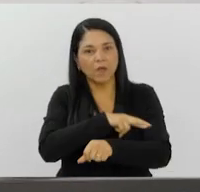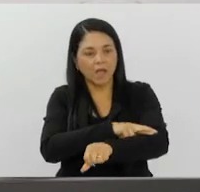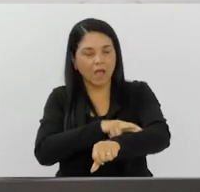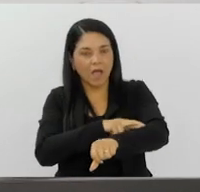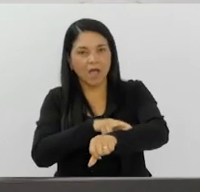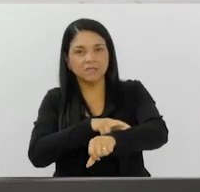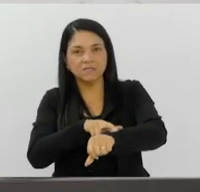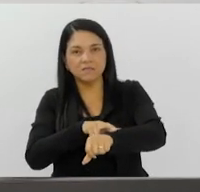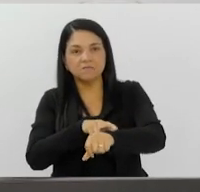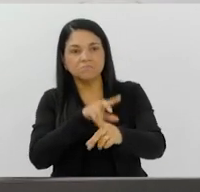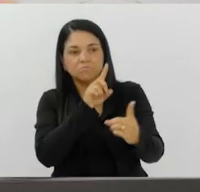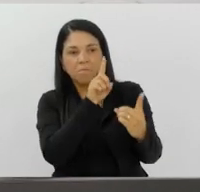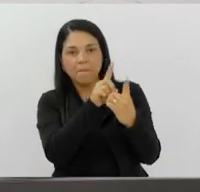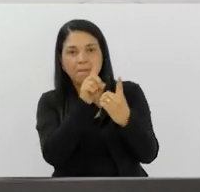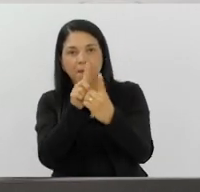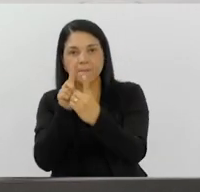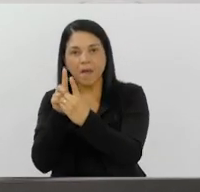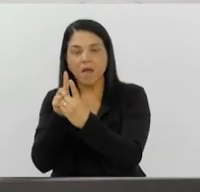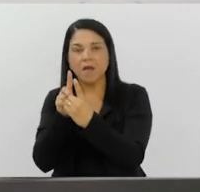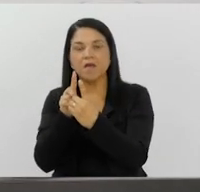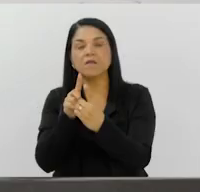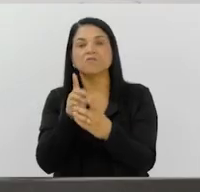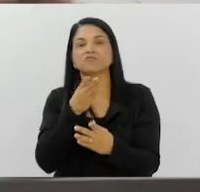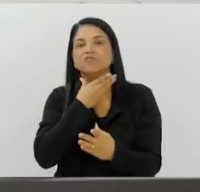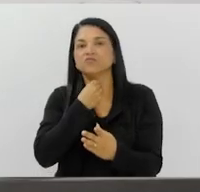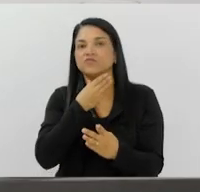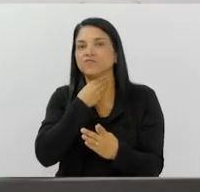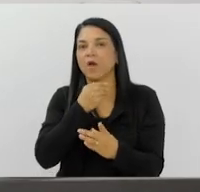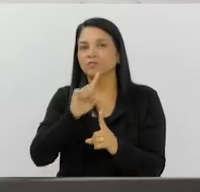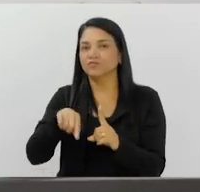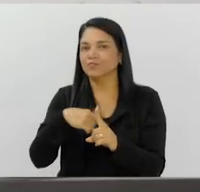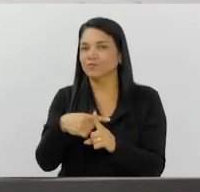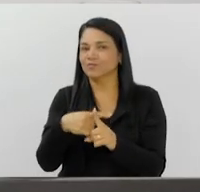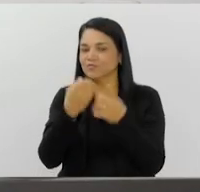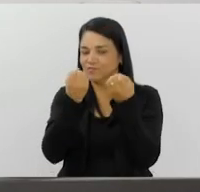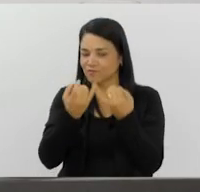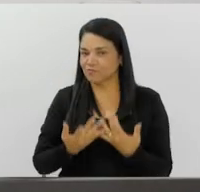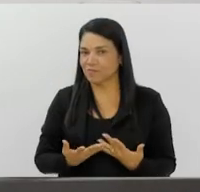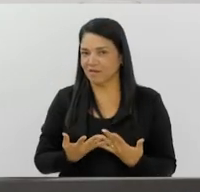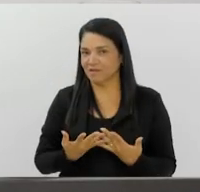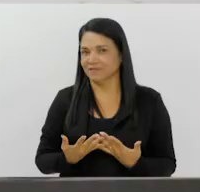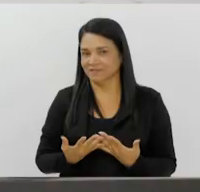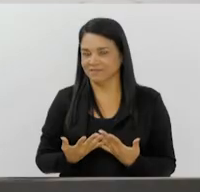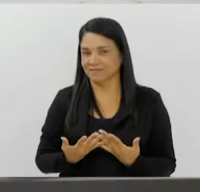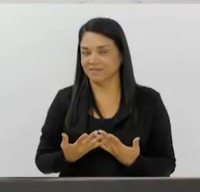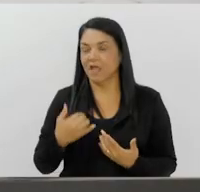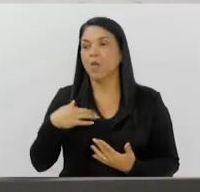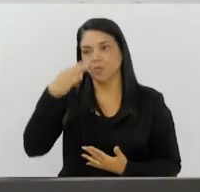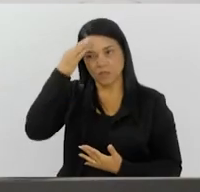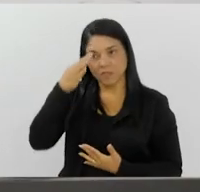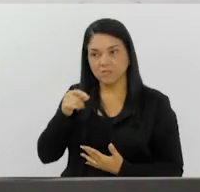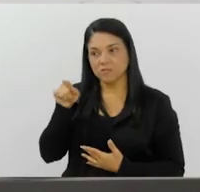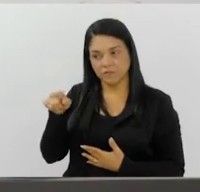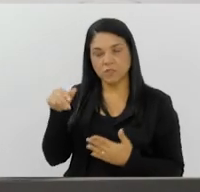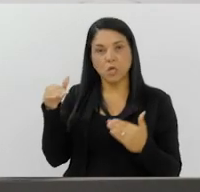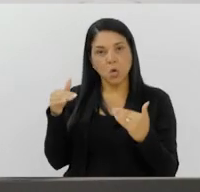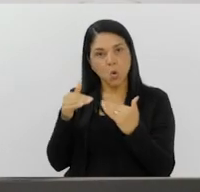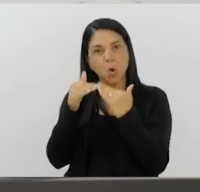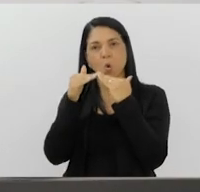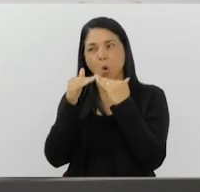pessoas abordadas e dos falsos casos explicados então no caso eu entendi que você estaria até